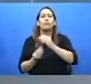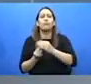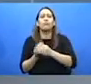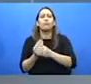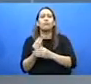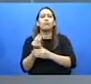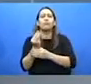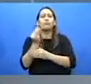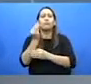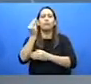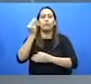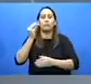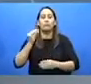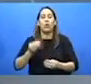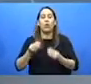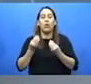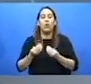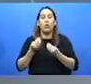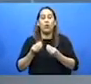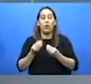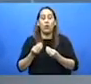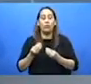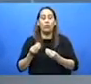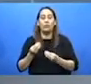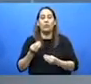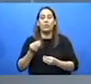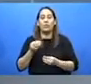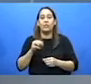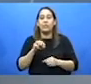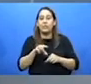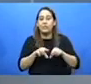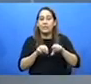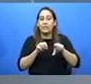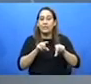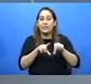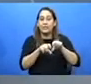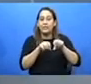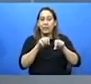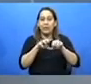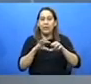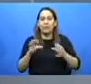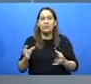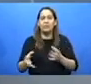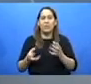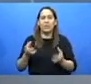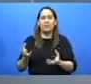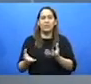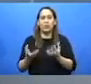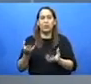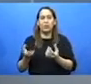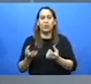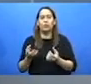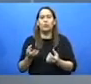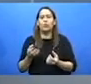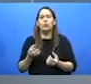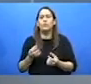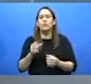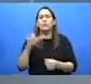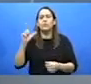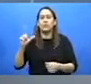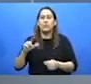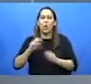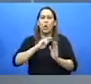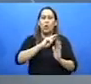aulas anteriores nós vimos sobre as sementes, sobre as verduras, sobre os legumes,